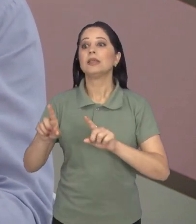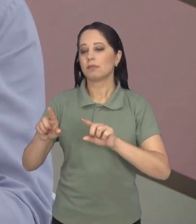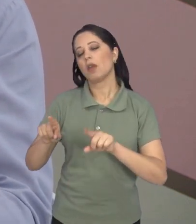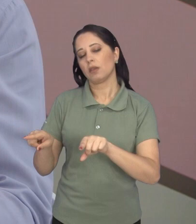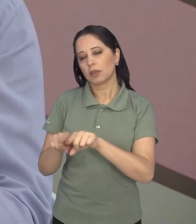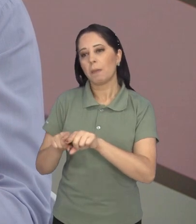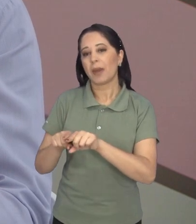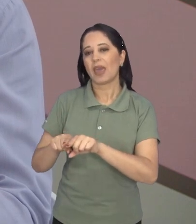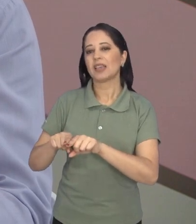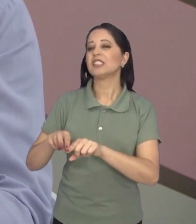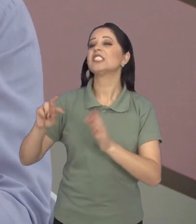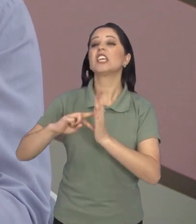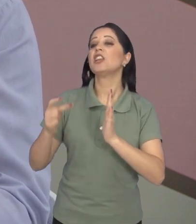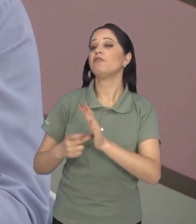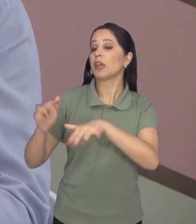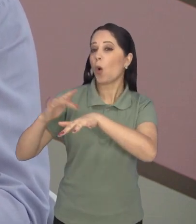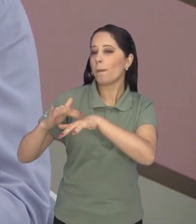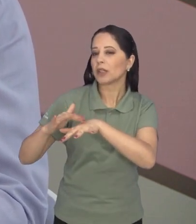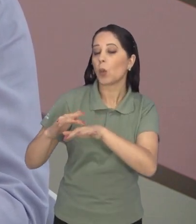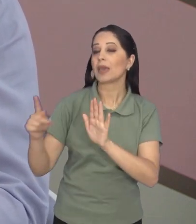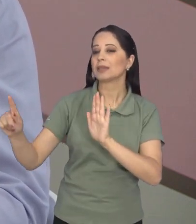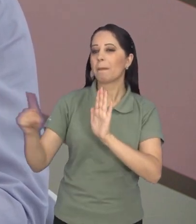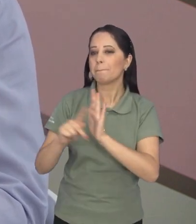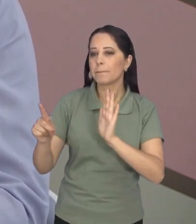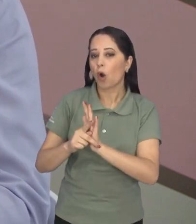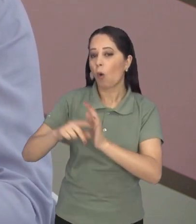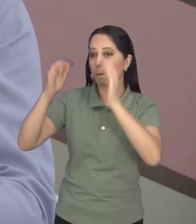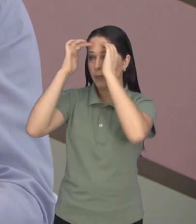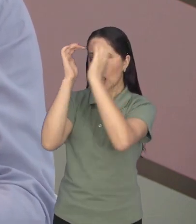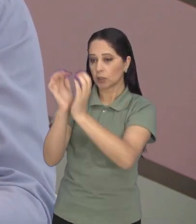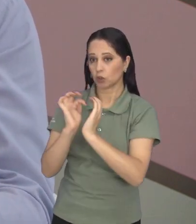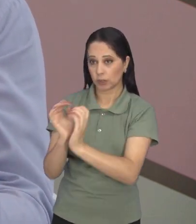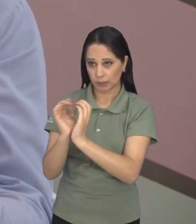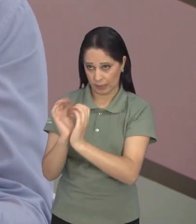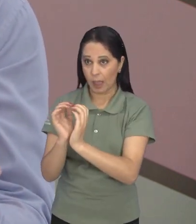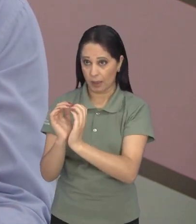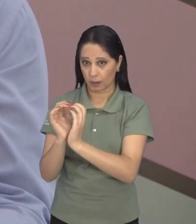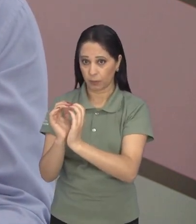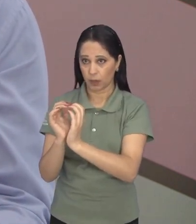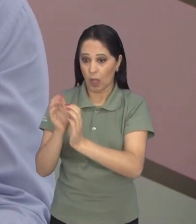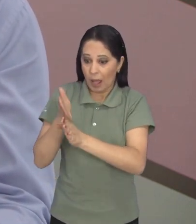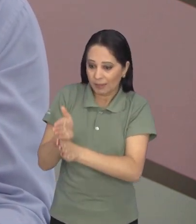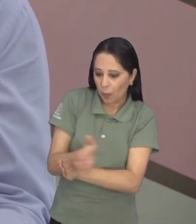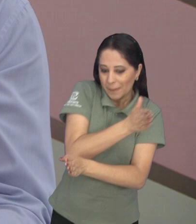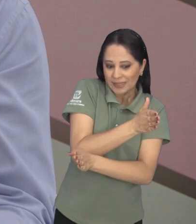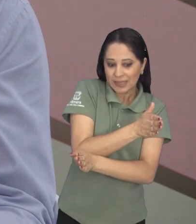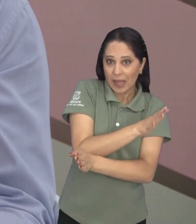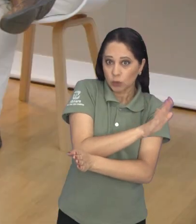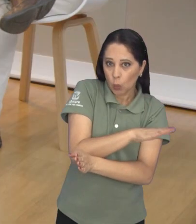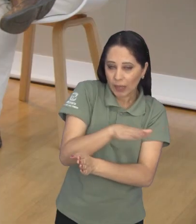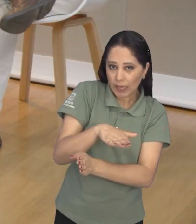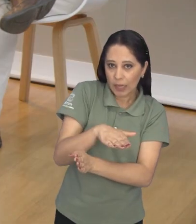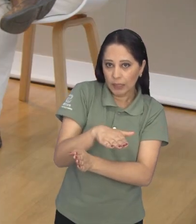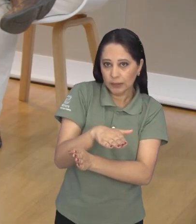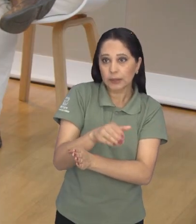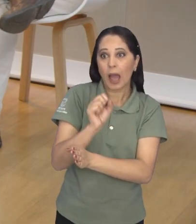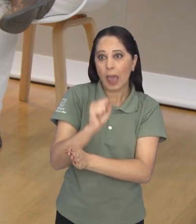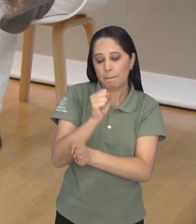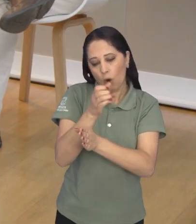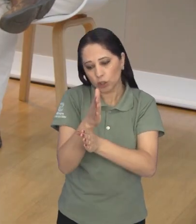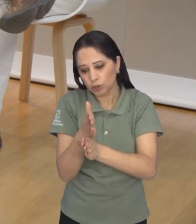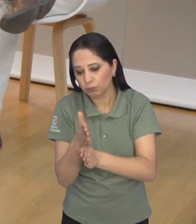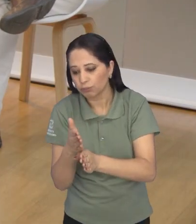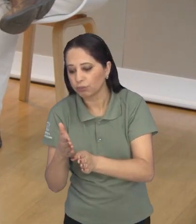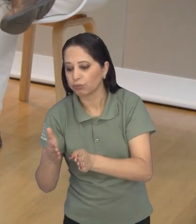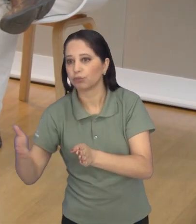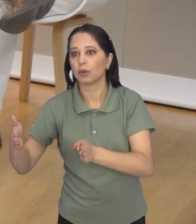por definição, uma doença de desenvolvimento. Ela começa na infância e pode ou não